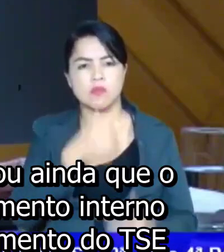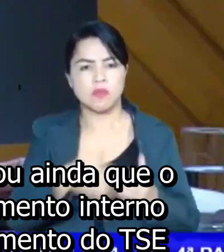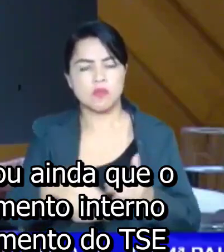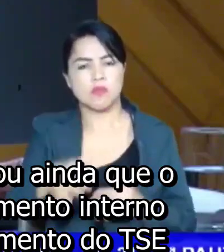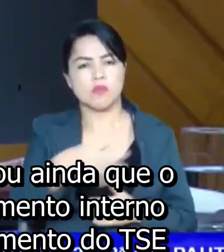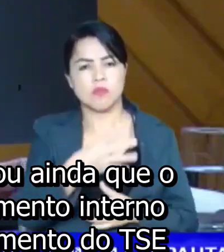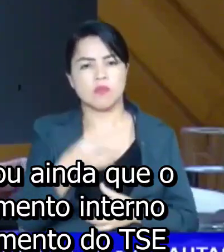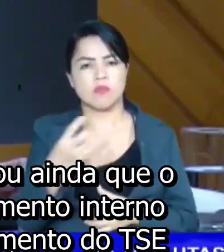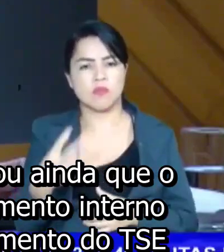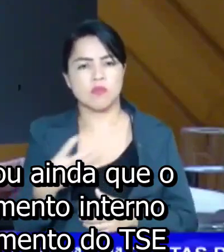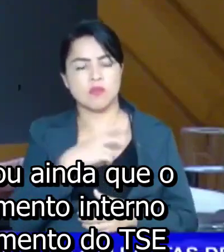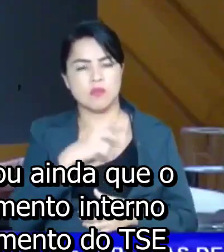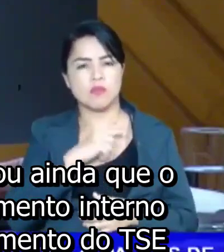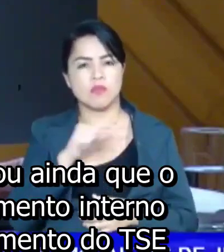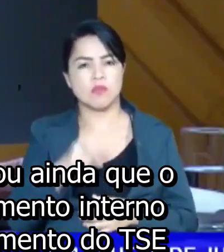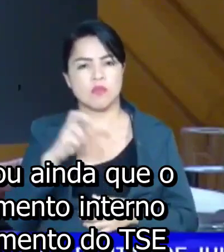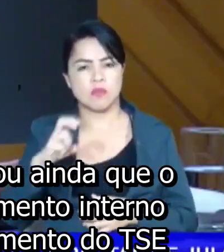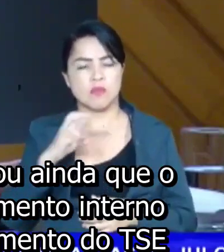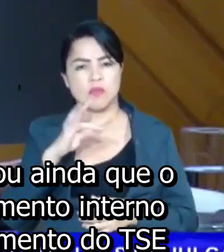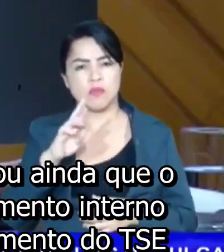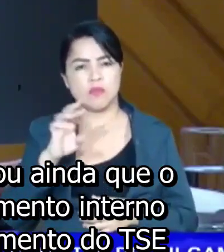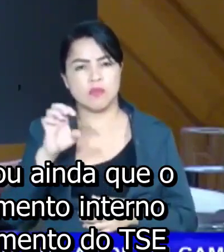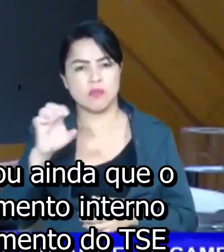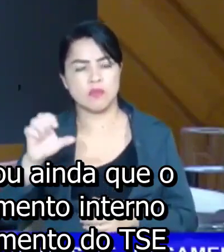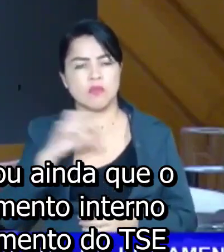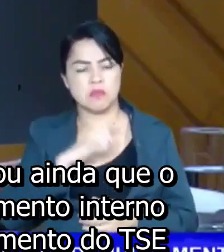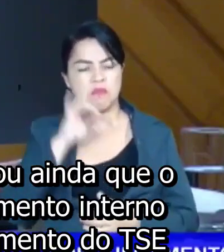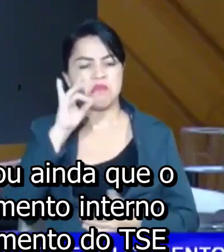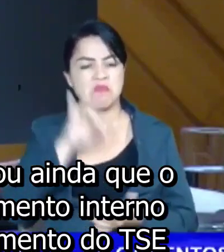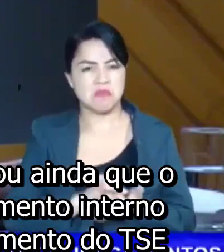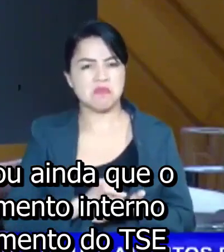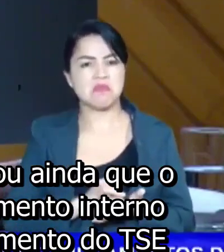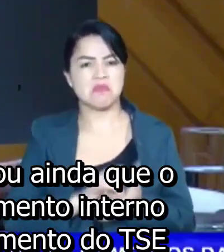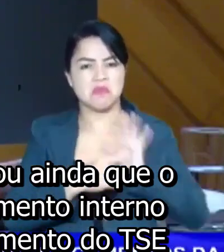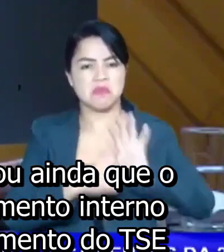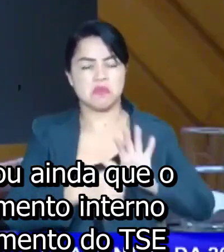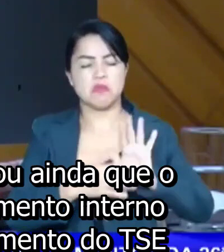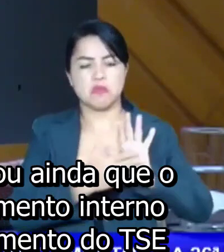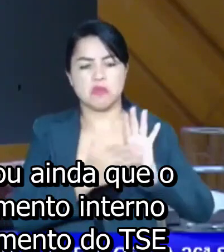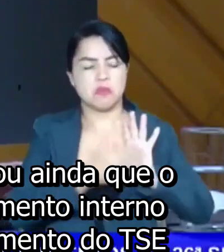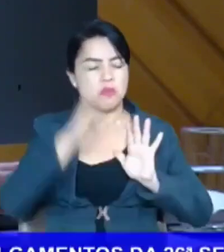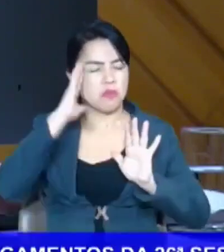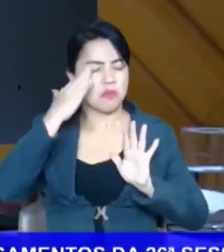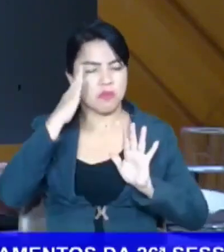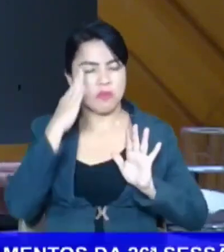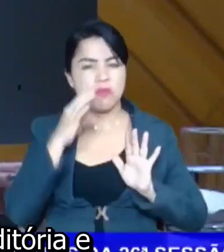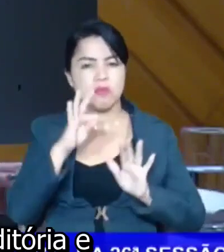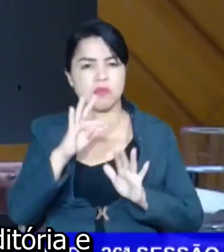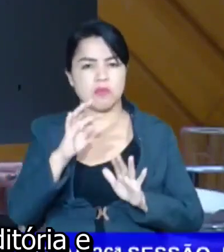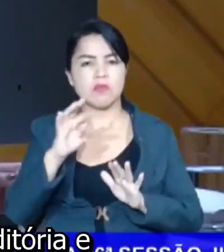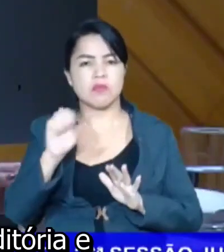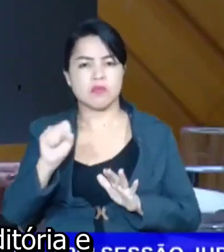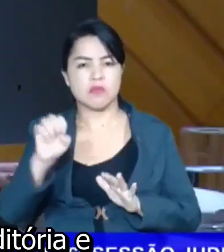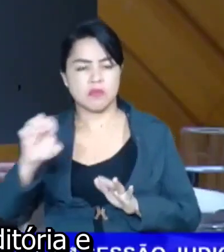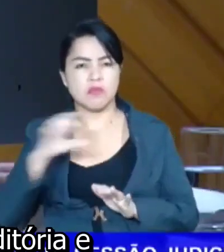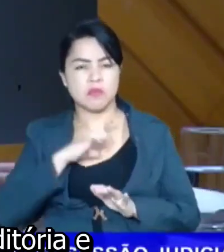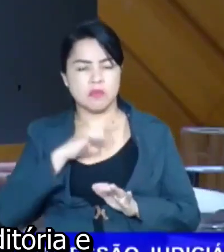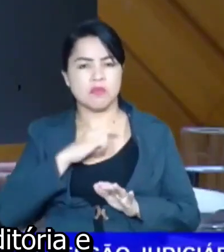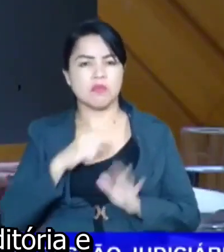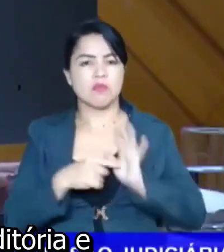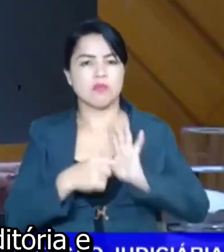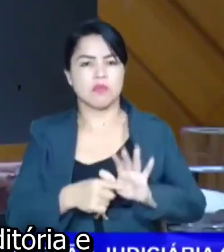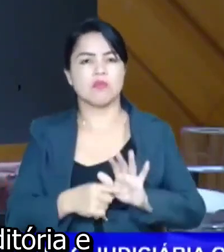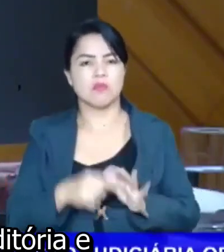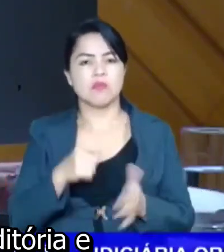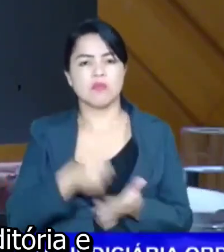42, inciso 5º do Regimento Interno do TRE-MAPA, reafirma de maneira expressa o entendimento do TSE. Ressaltou que ao agravante